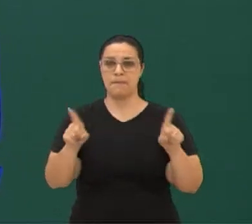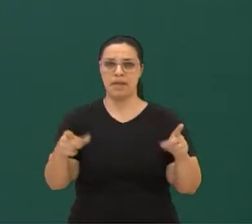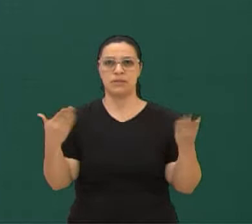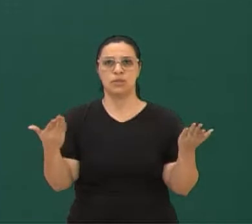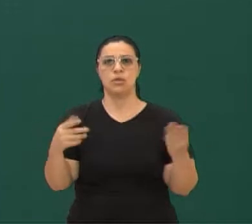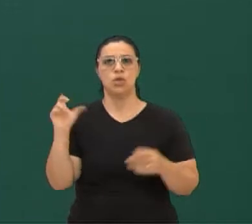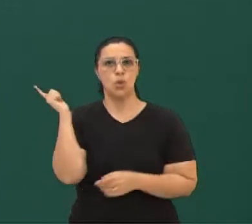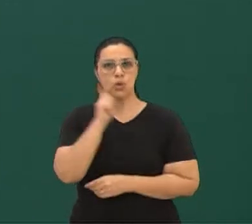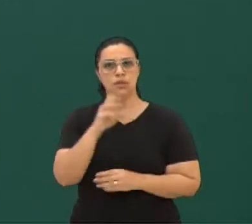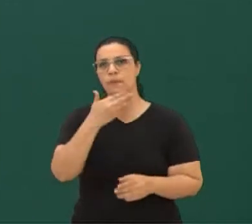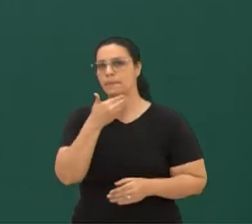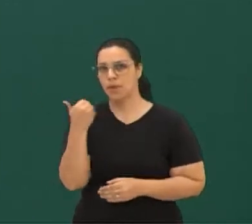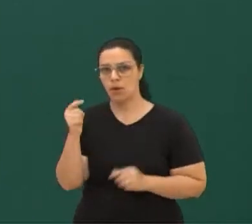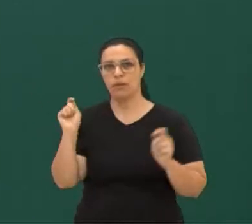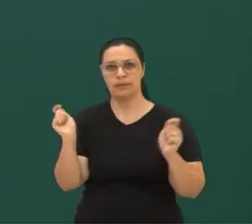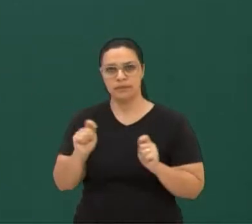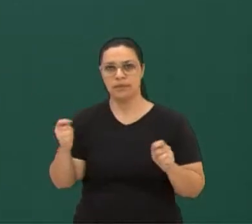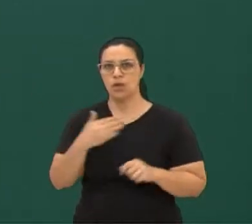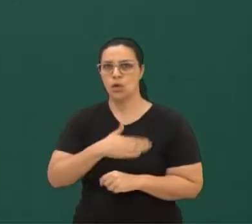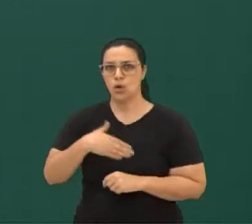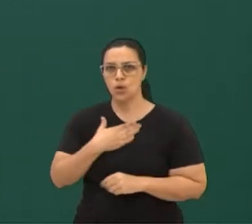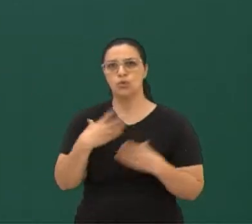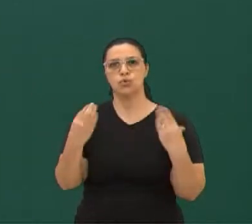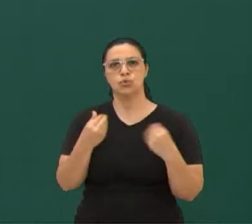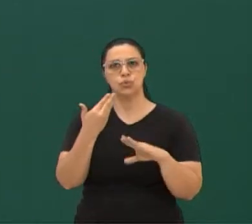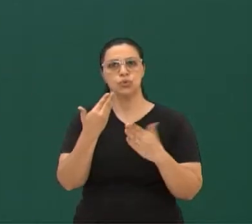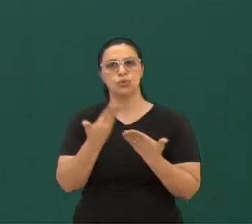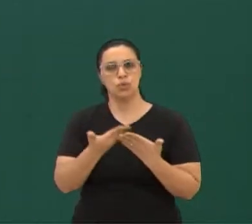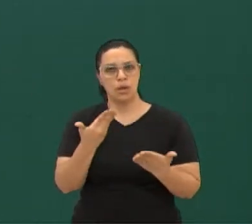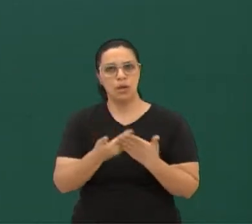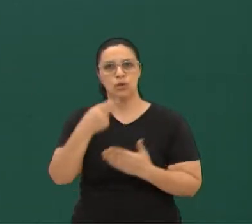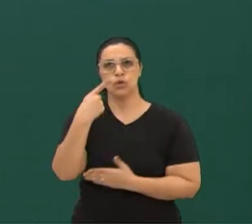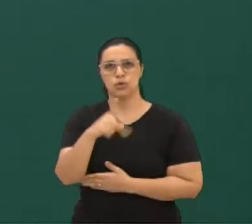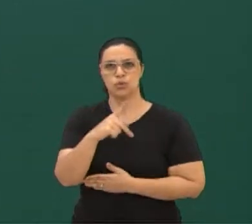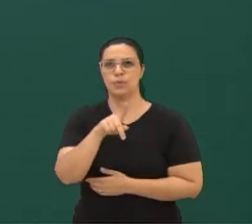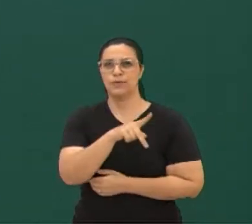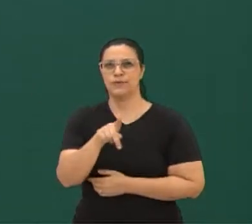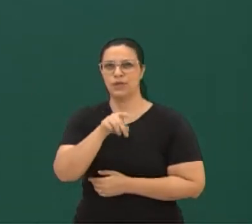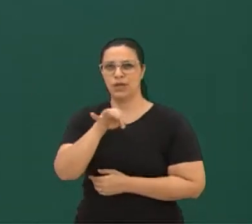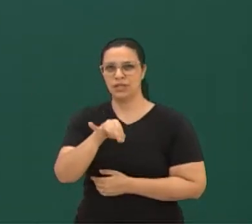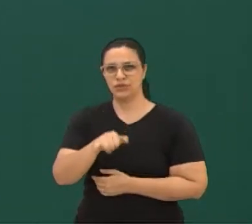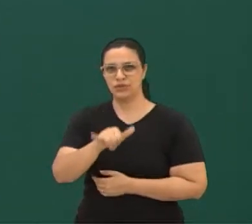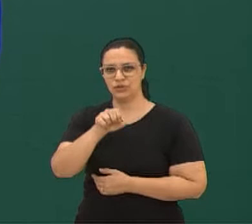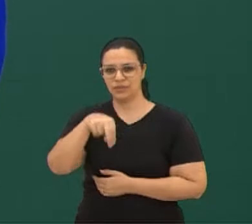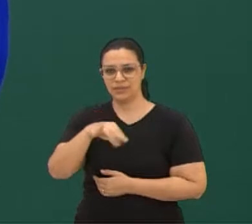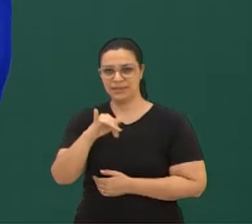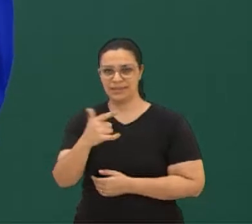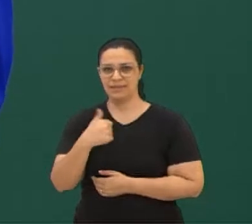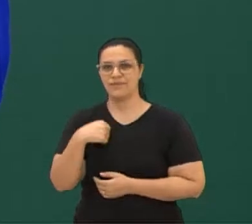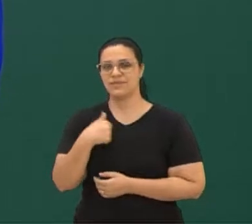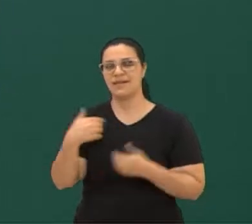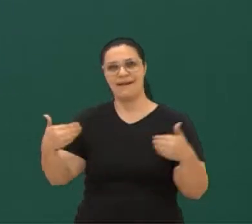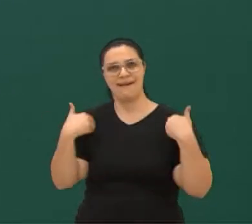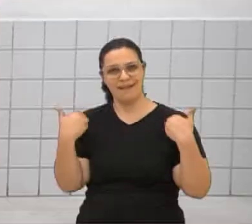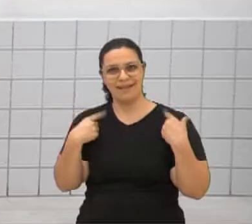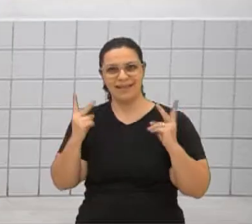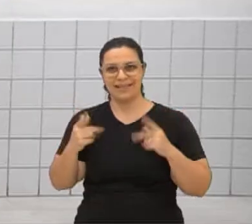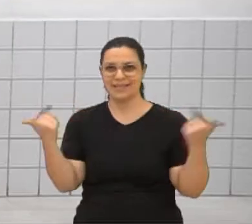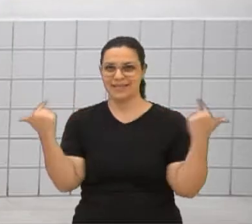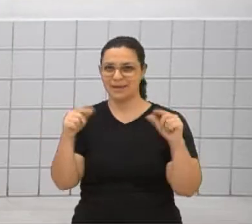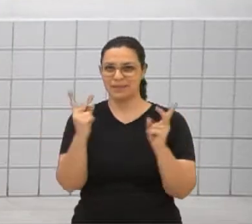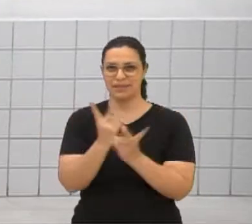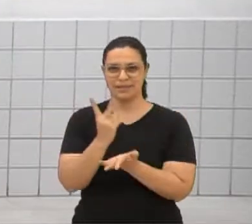estou conseguindo melhorar gosto muito de suas aulas professora Ticiane acho você muito animada e Alegre ela